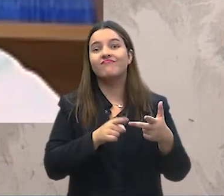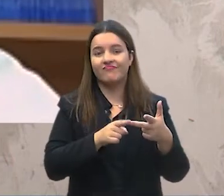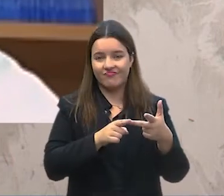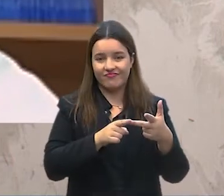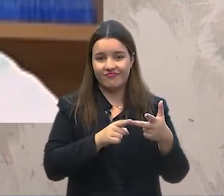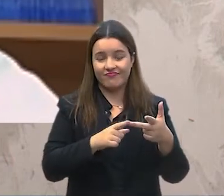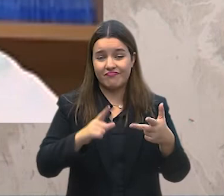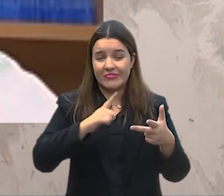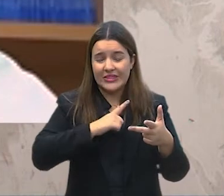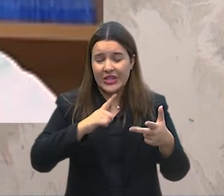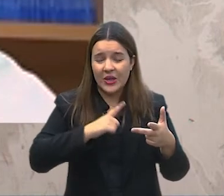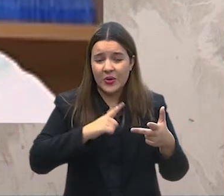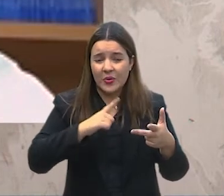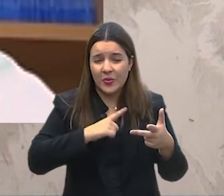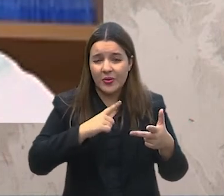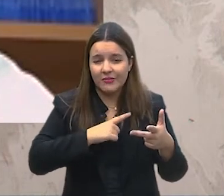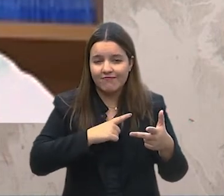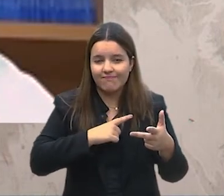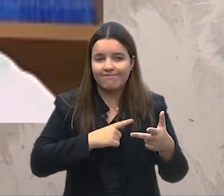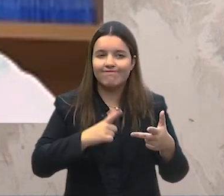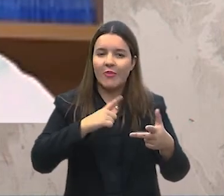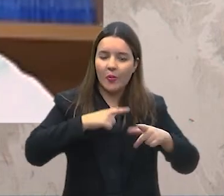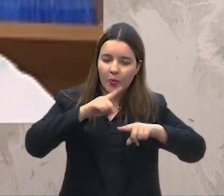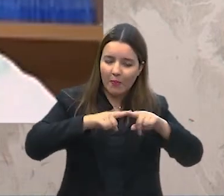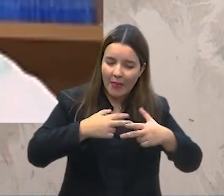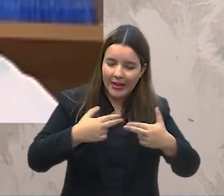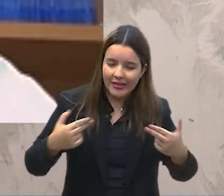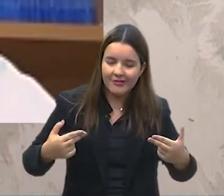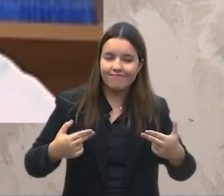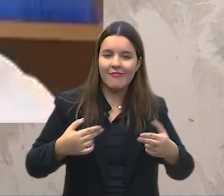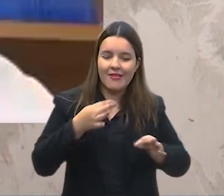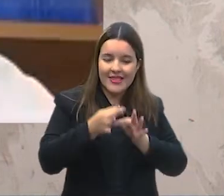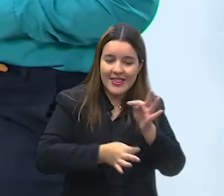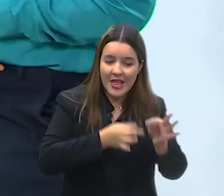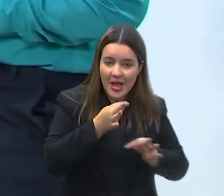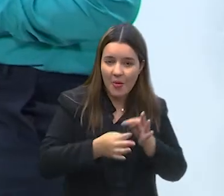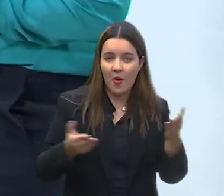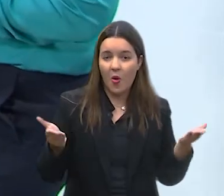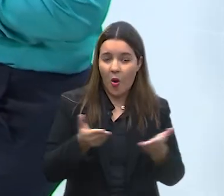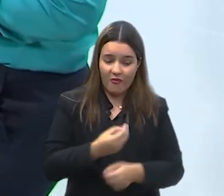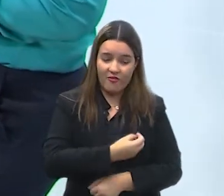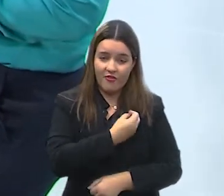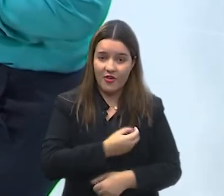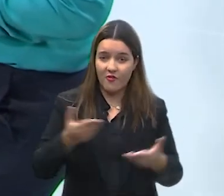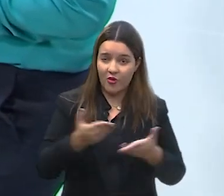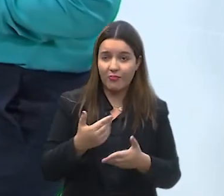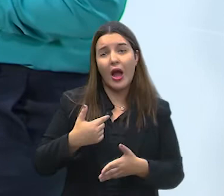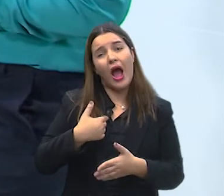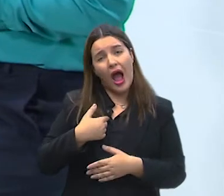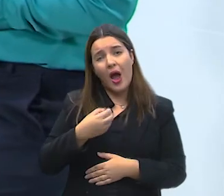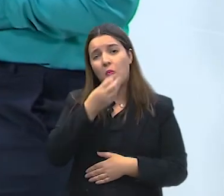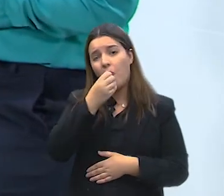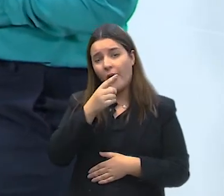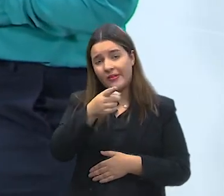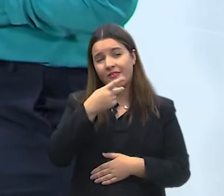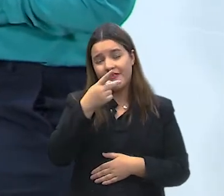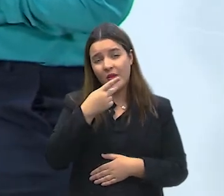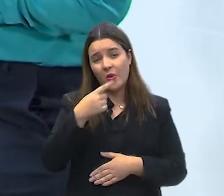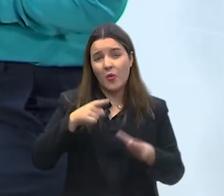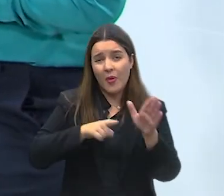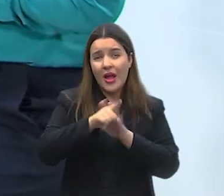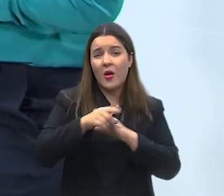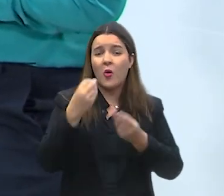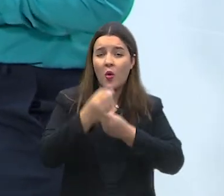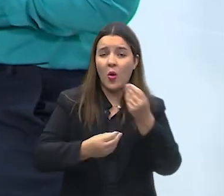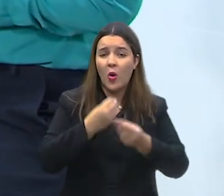que existem bons recursos terapêuticos atuais. É isso que eu ia perguntar para o senhor, né? Como é que é o tratamento,